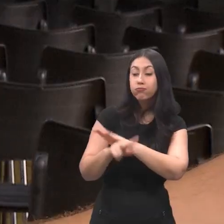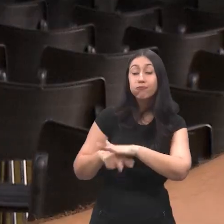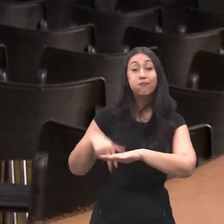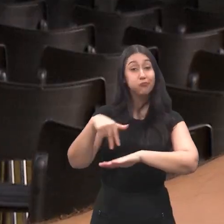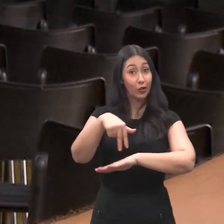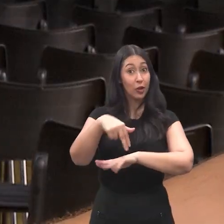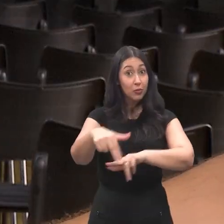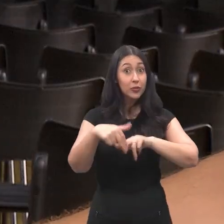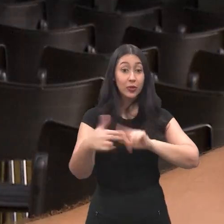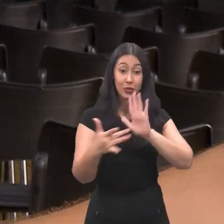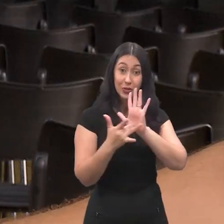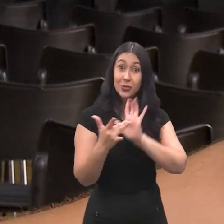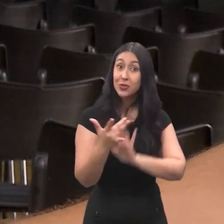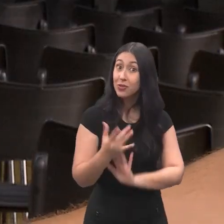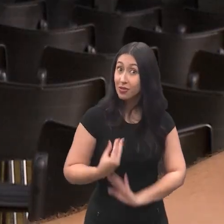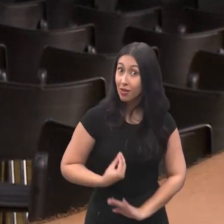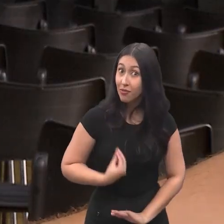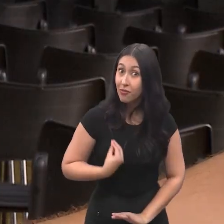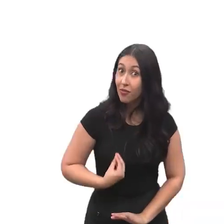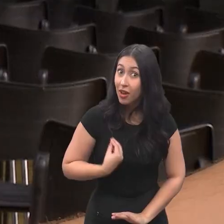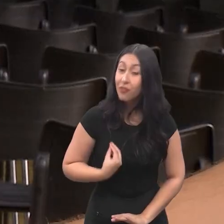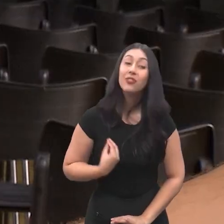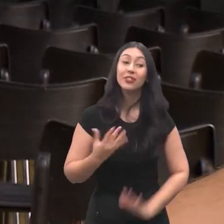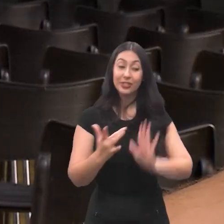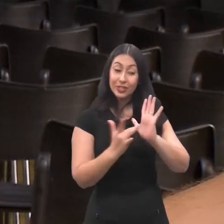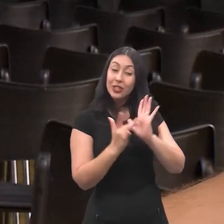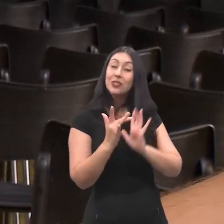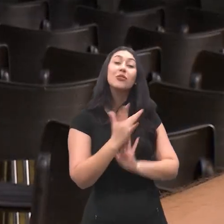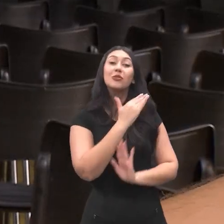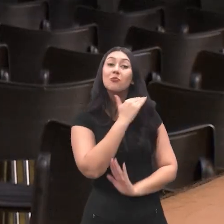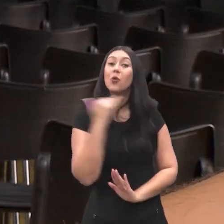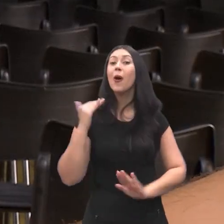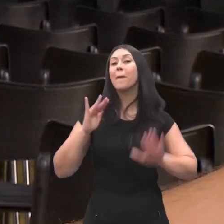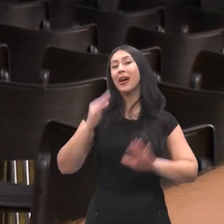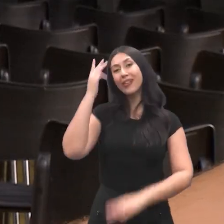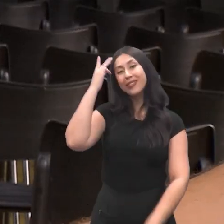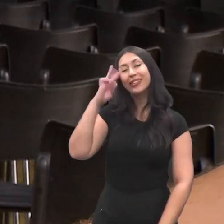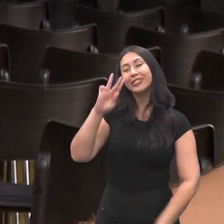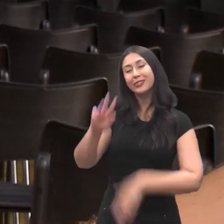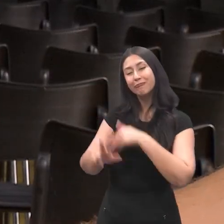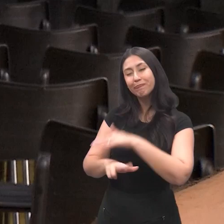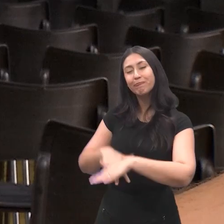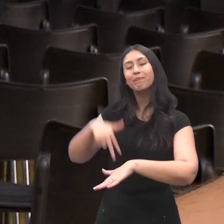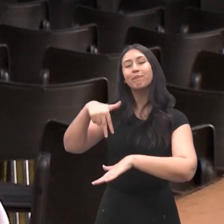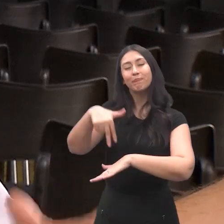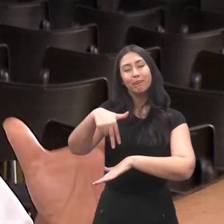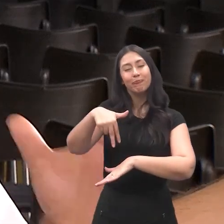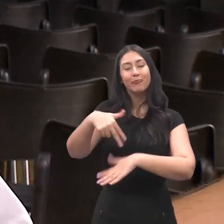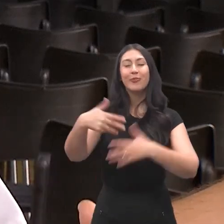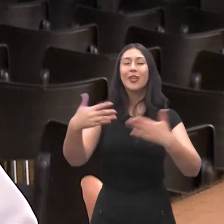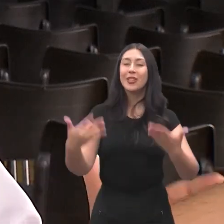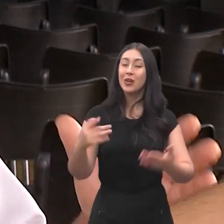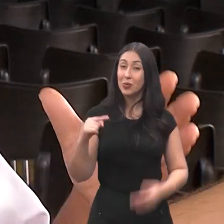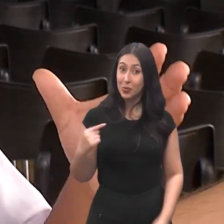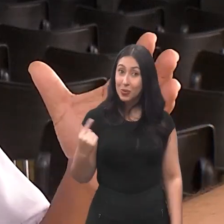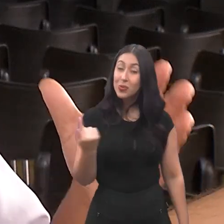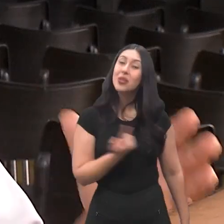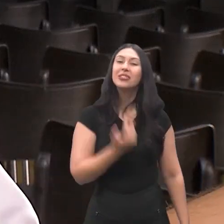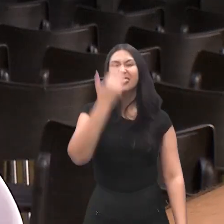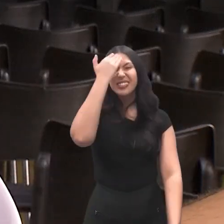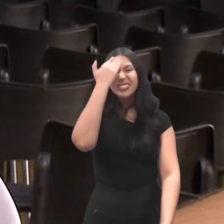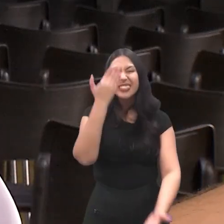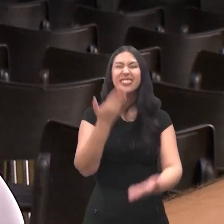um Cristo vivo, né? Um Cristo que ressuscitou. O Cordeiro que morreu, né, mas ao terceiro dia ele ressuscitou. Então, para a nossa